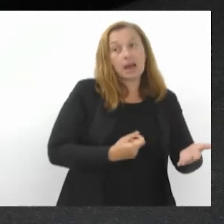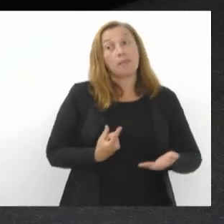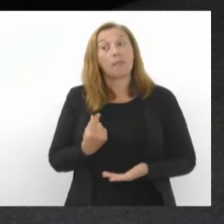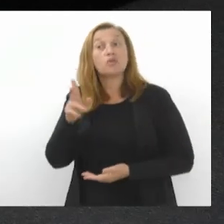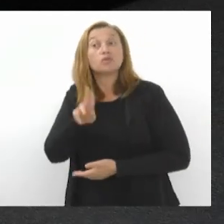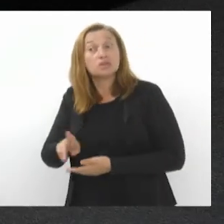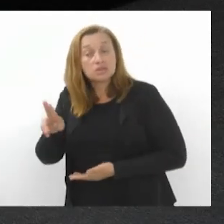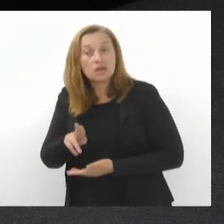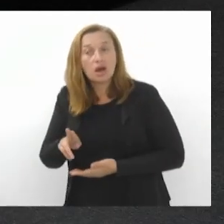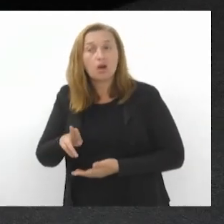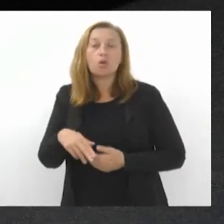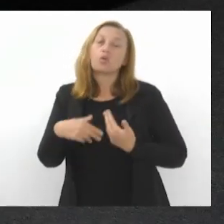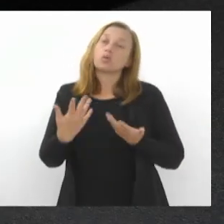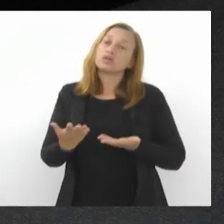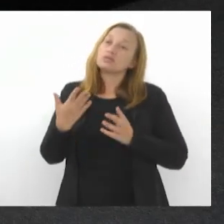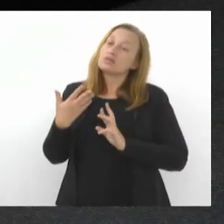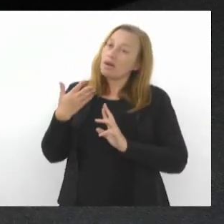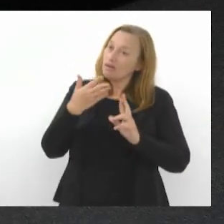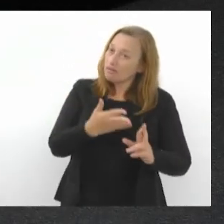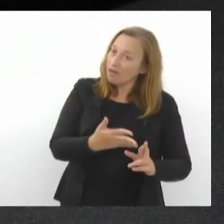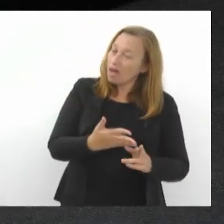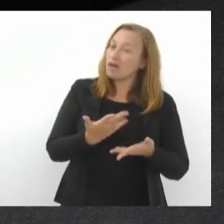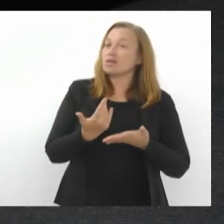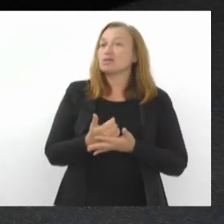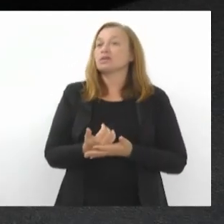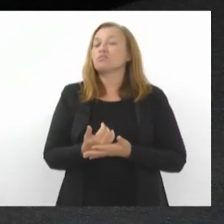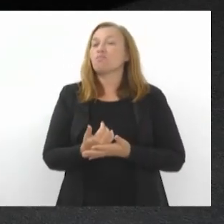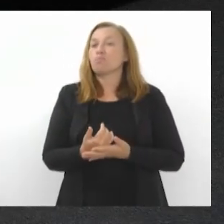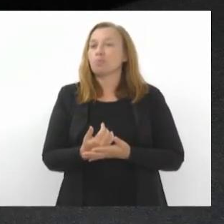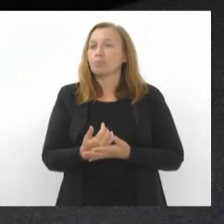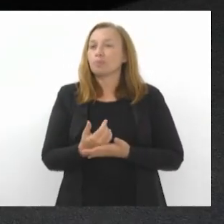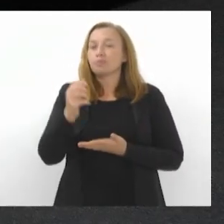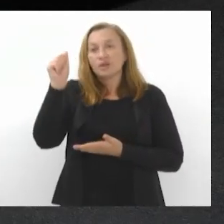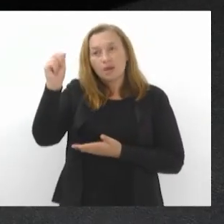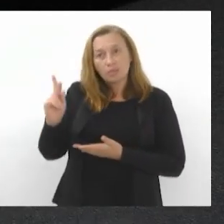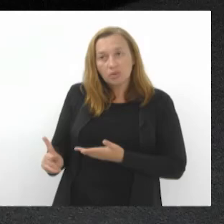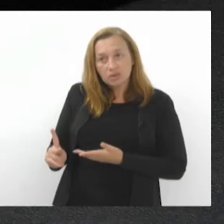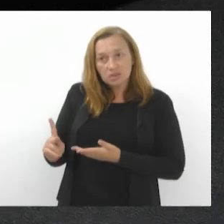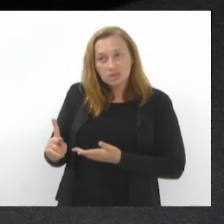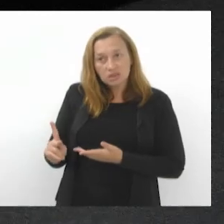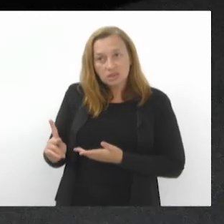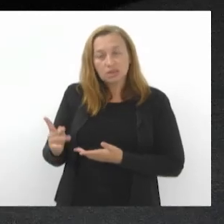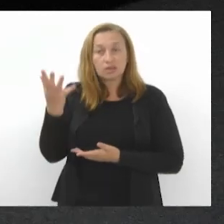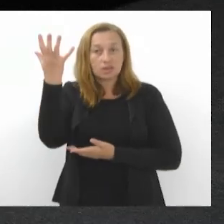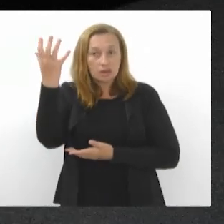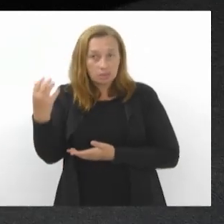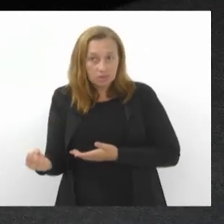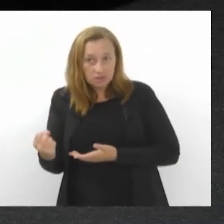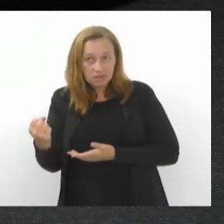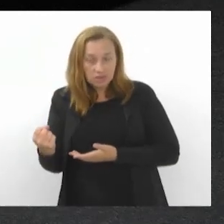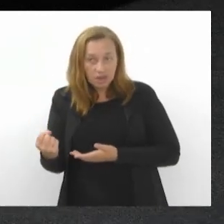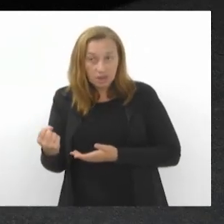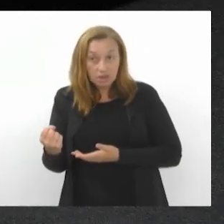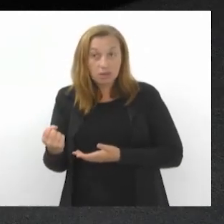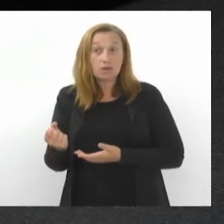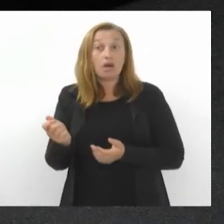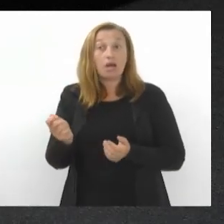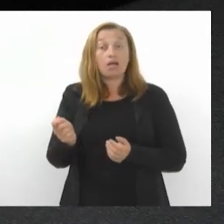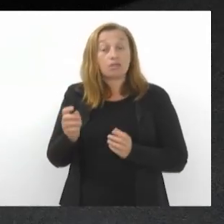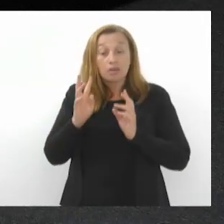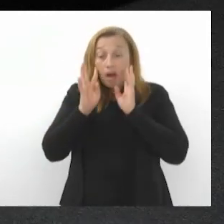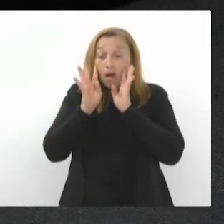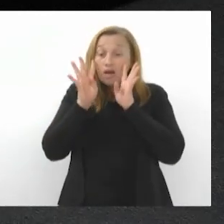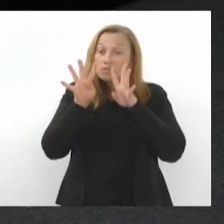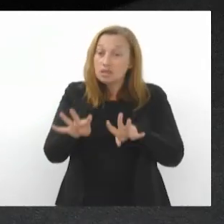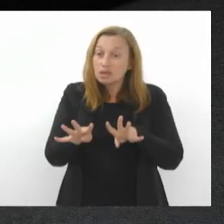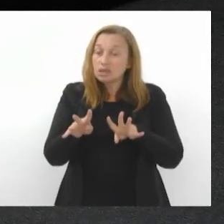garantia dos proventos dos aposentados inativos e pensionistas, é estar atento ao